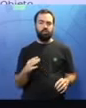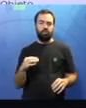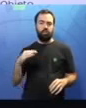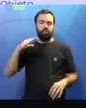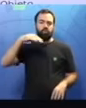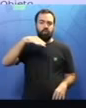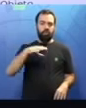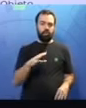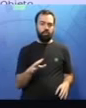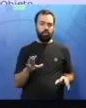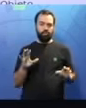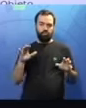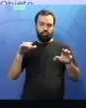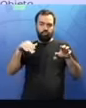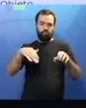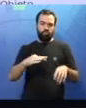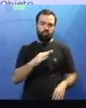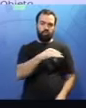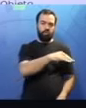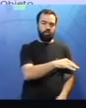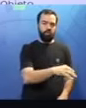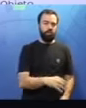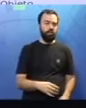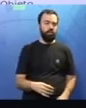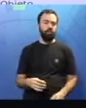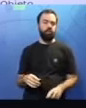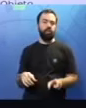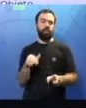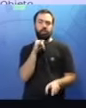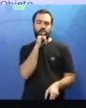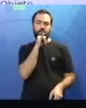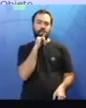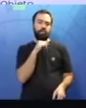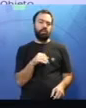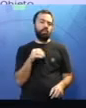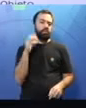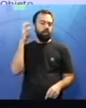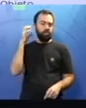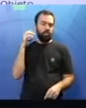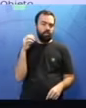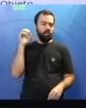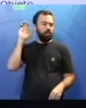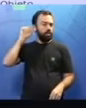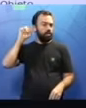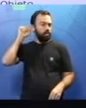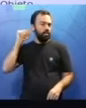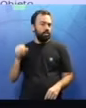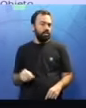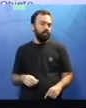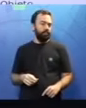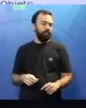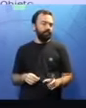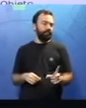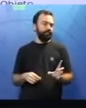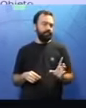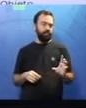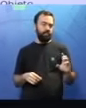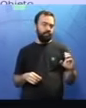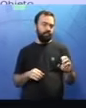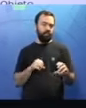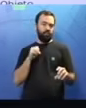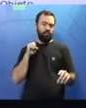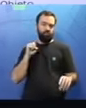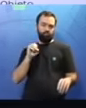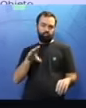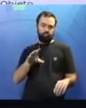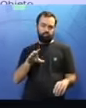a propagação do som, que é um exemplo de onda mecânica. O som ele é emitido e ele é